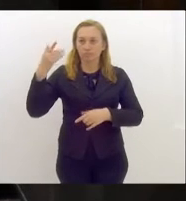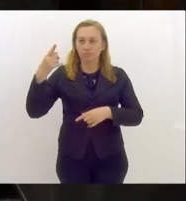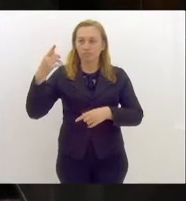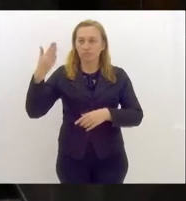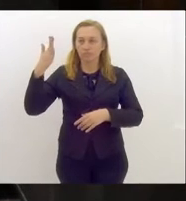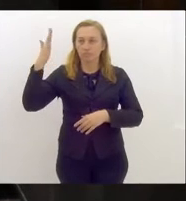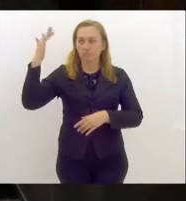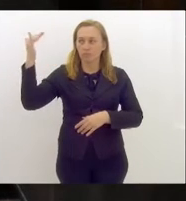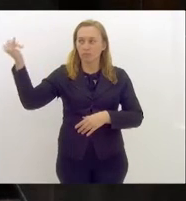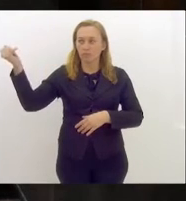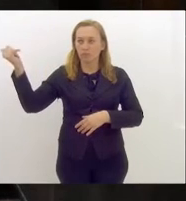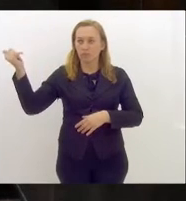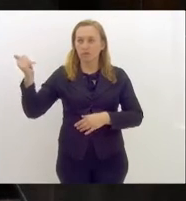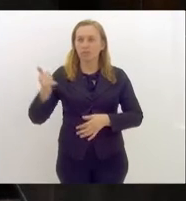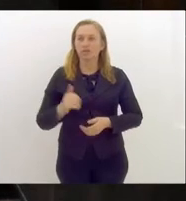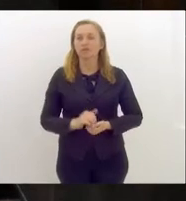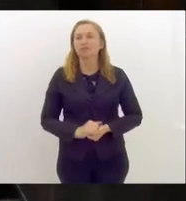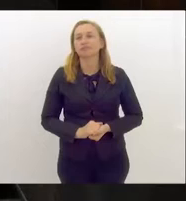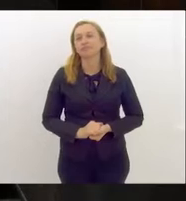sucesso